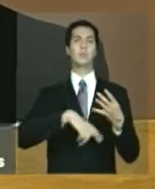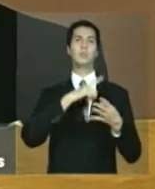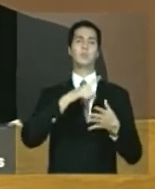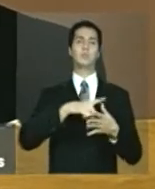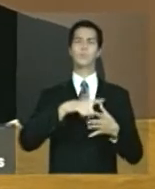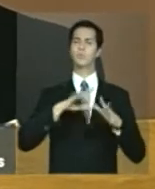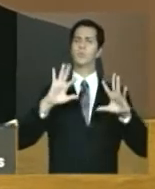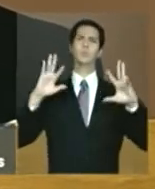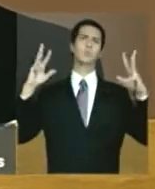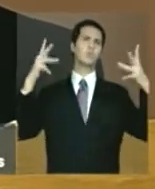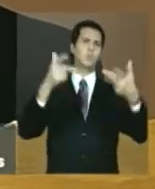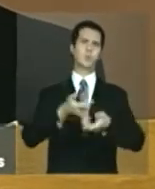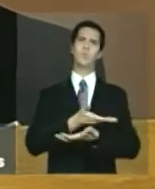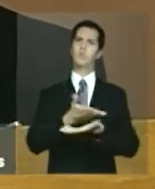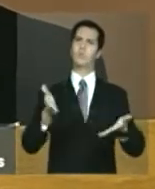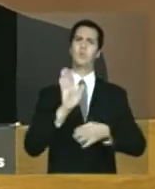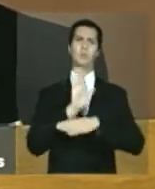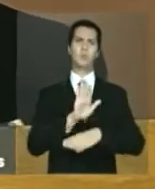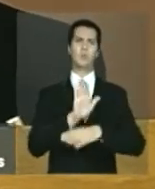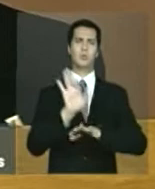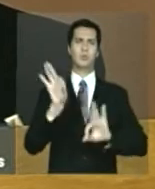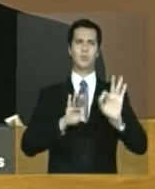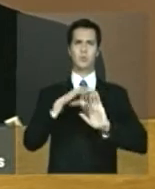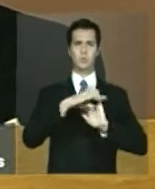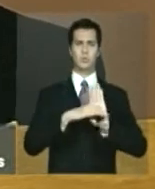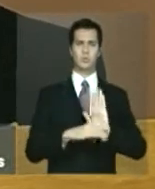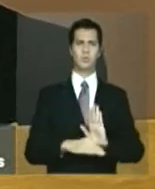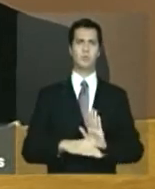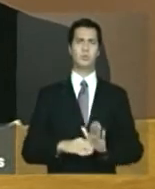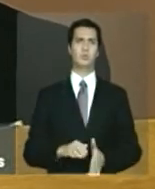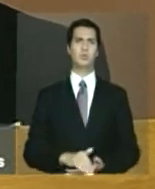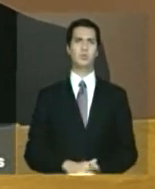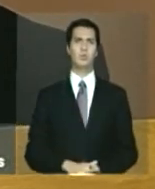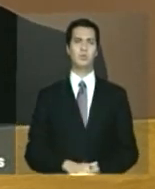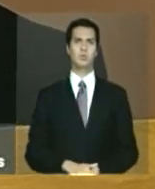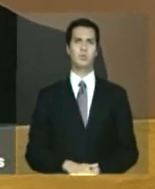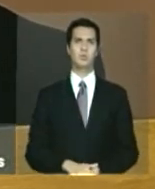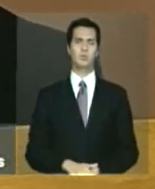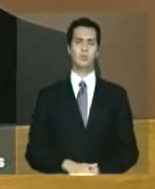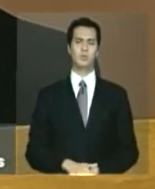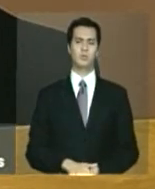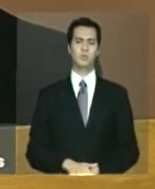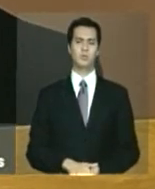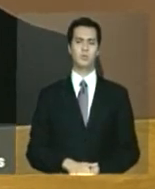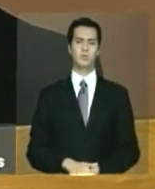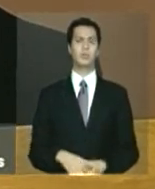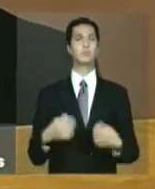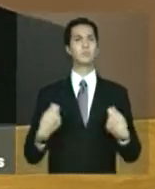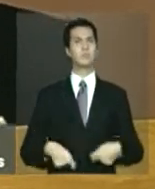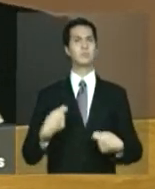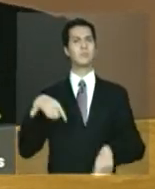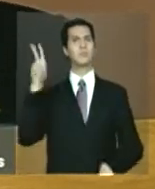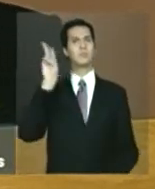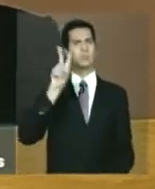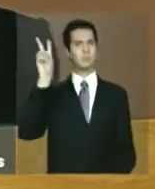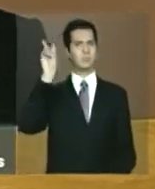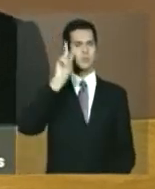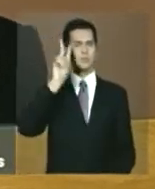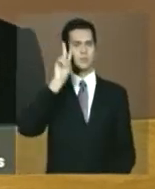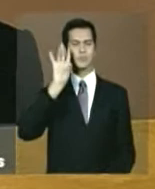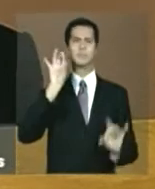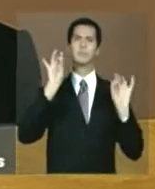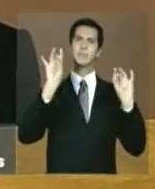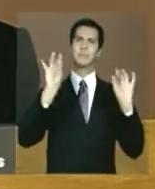todas que colaboraram com o plano não poderia deixar de agradecer em